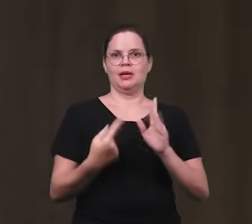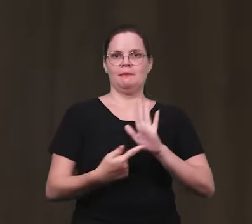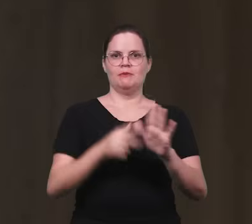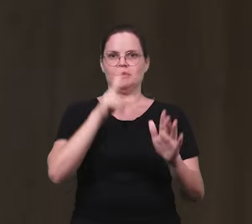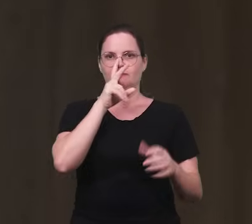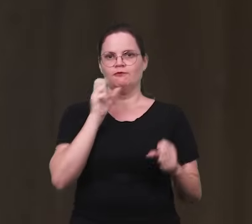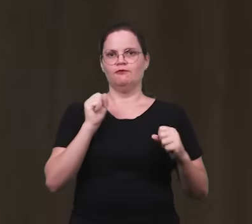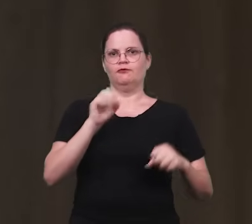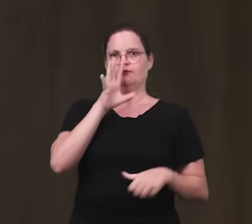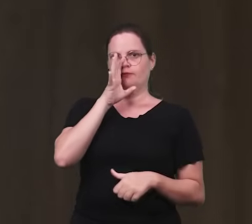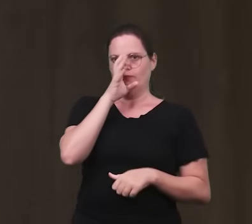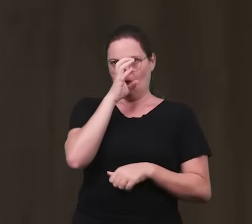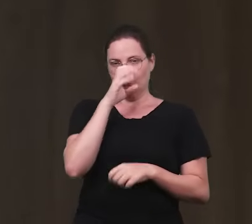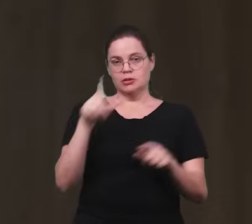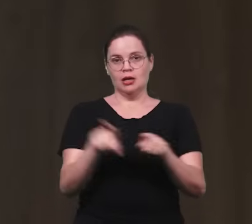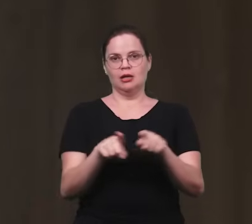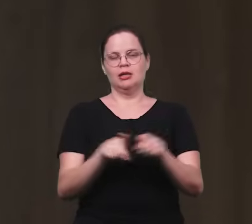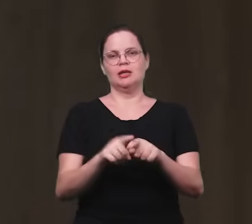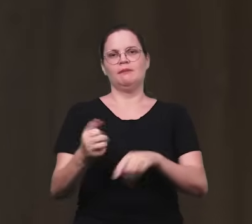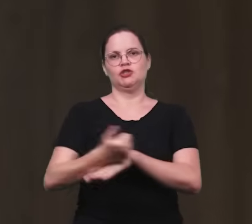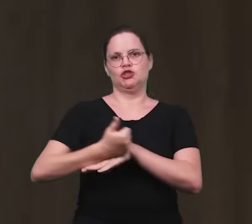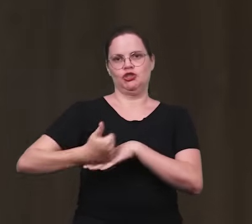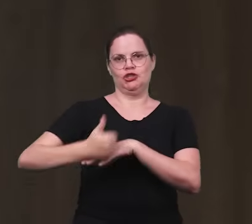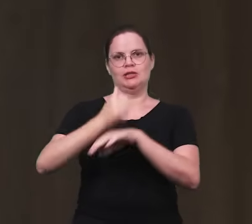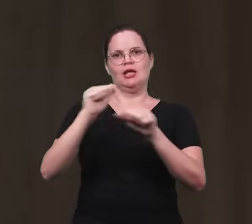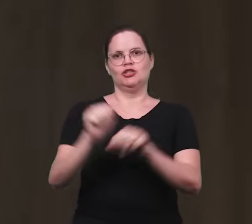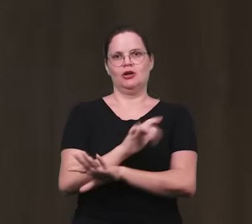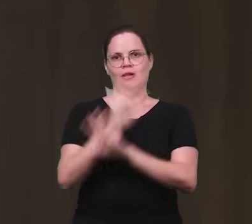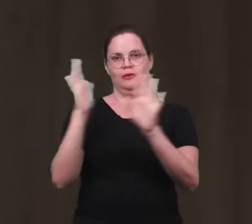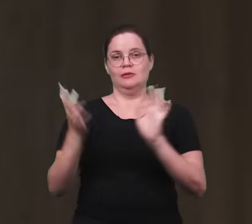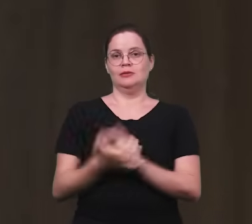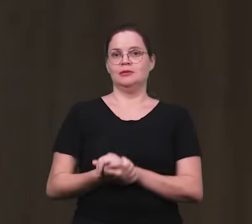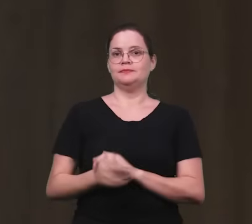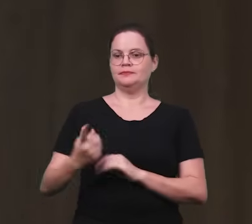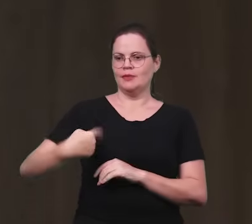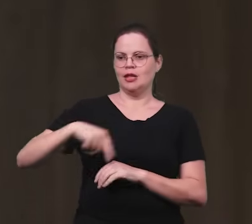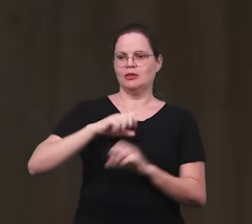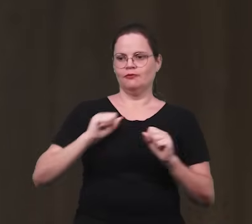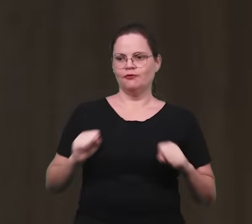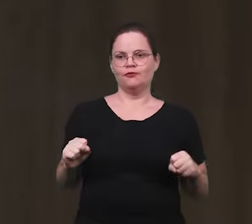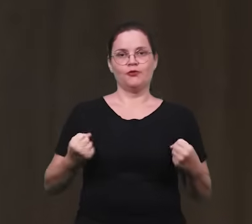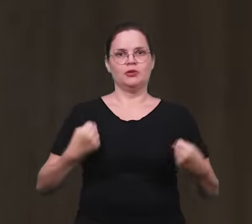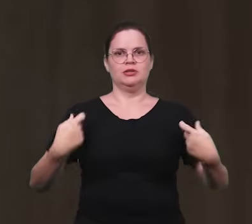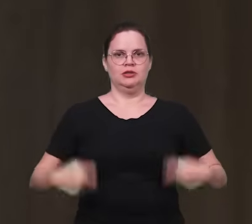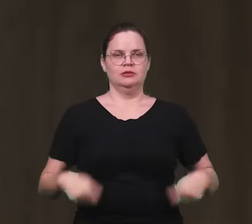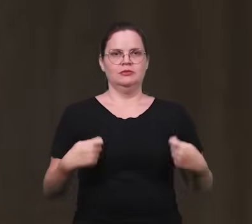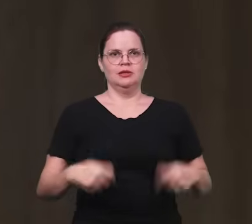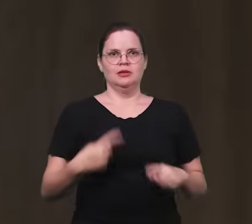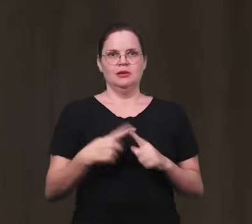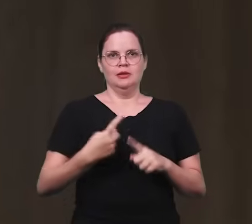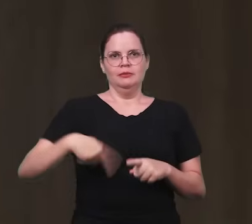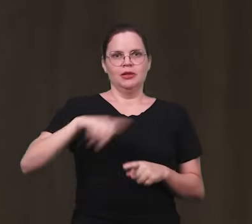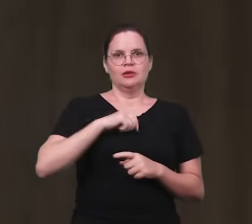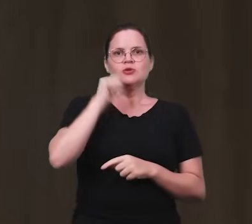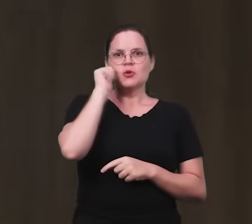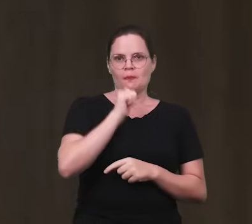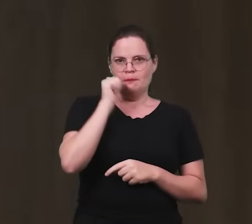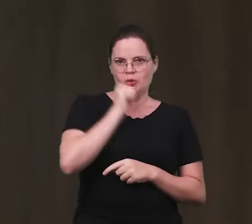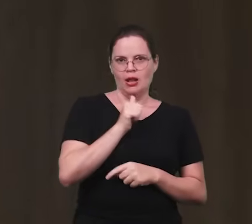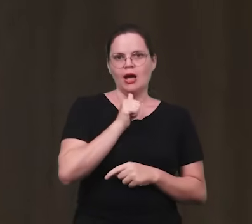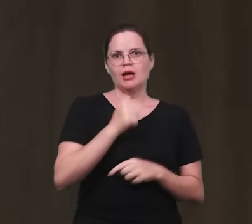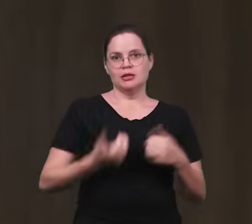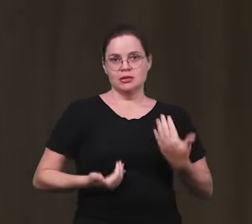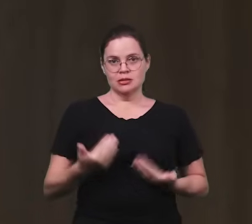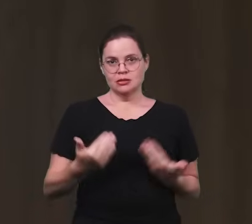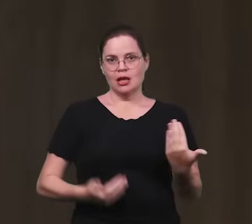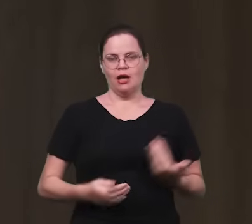glória. E nós temos que nos vestir de força porque, como mulheres de Deus, nós enfrentamos muitas batalhas. O nosso dia é